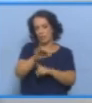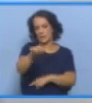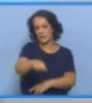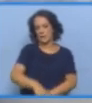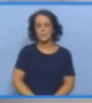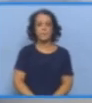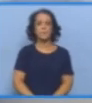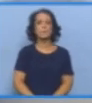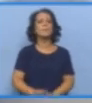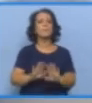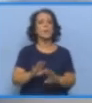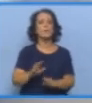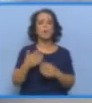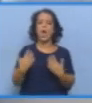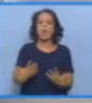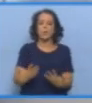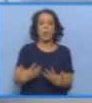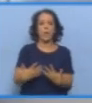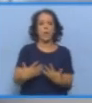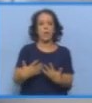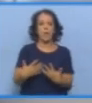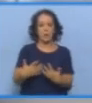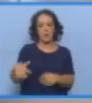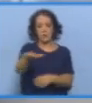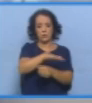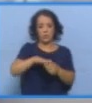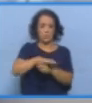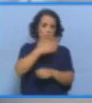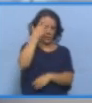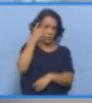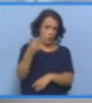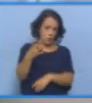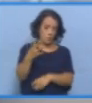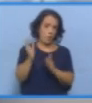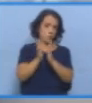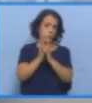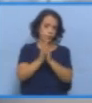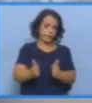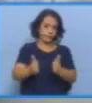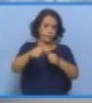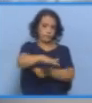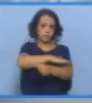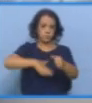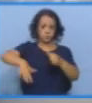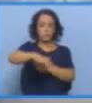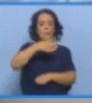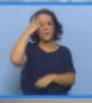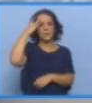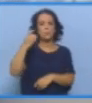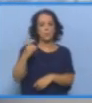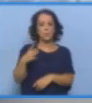que ponto muitas das respostas sociais que existem hoje na região de Setúbal, nomeadamente na Diocese de Setúbal, têm na sua